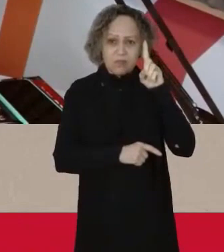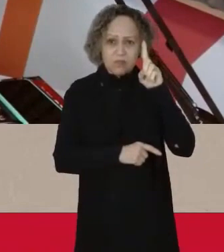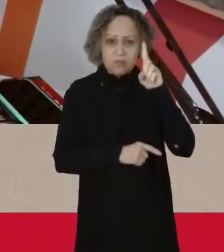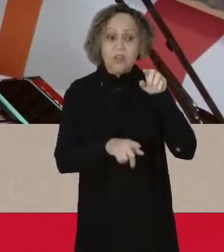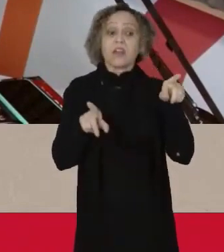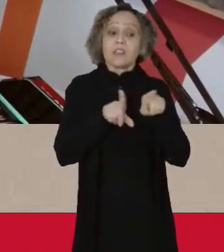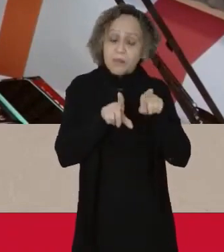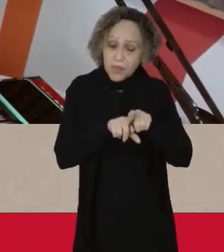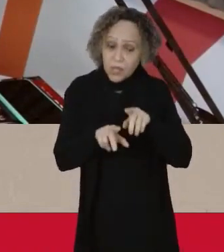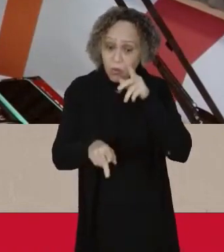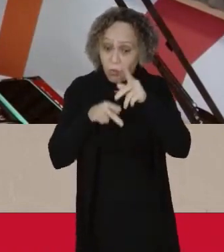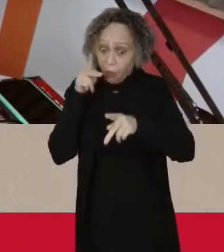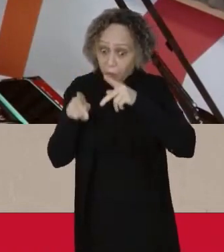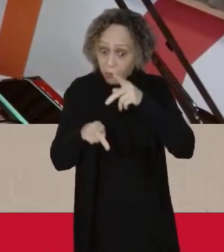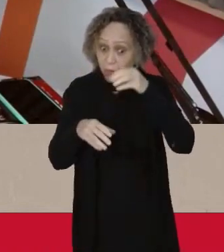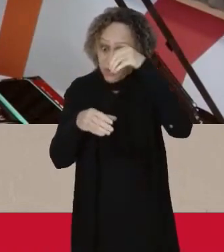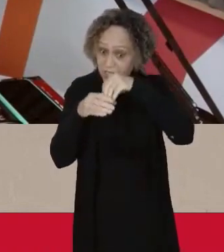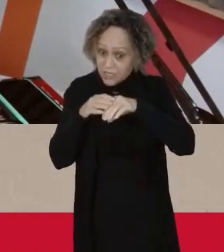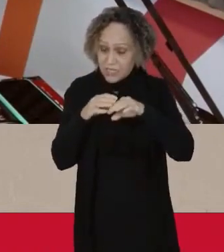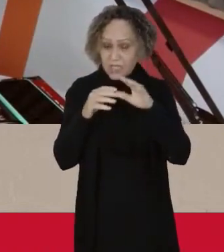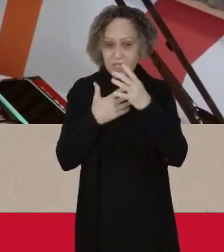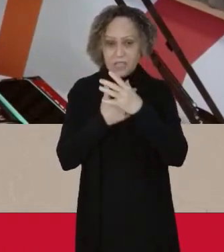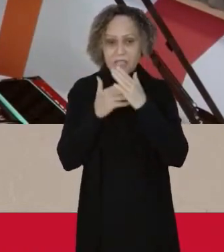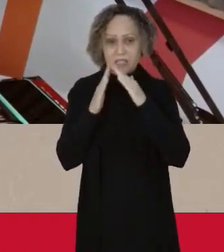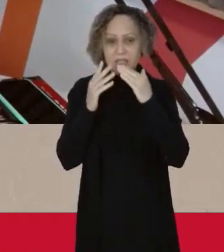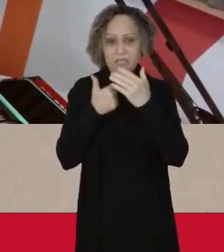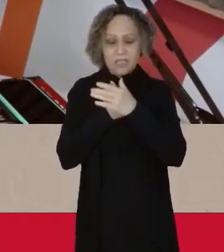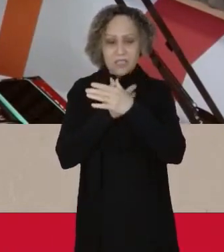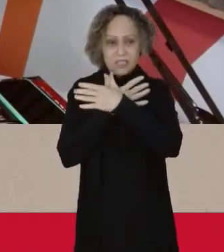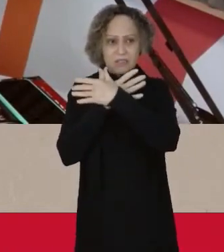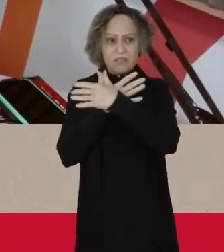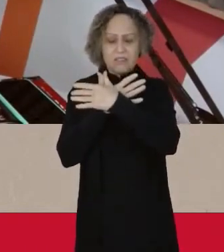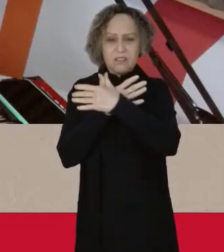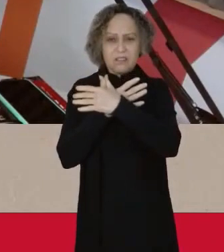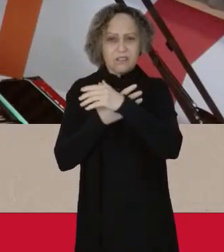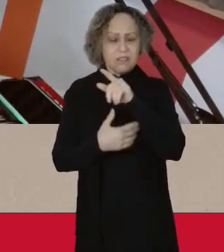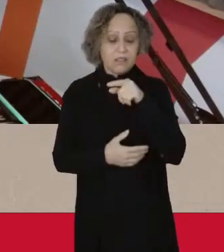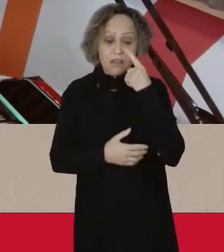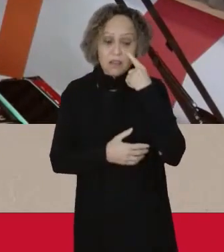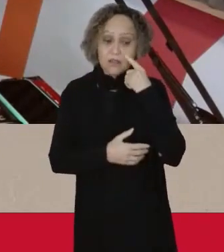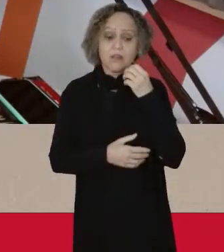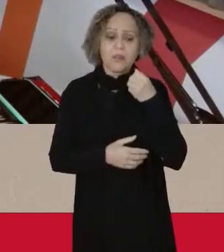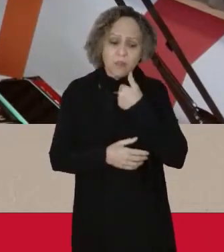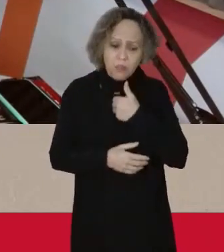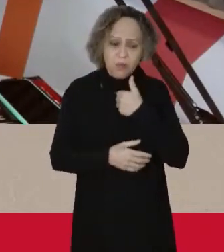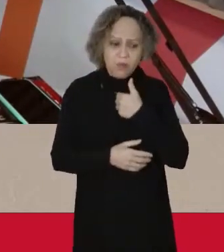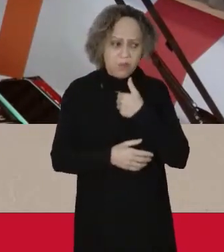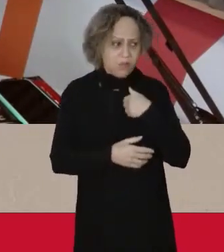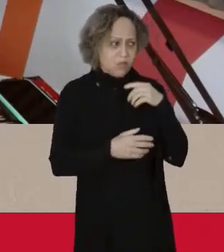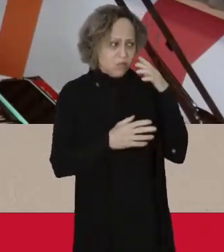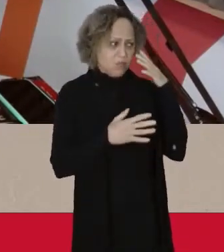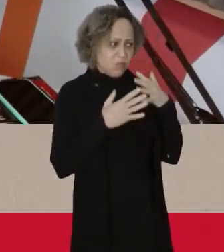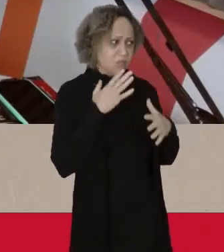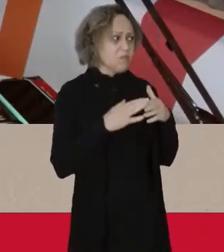sério. Não vamos confundir os adeptos da falha de um líder A, B ou C. Aliás, o povo da Igreja Universal,